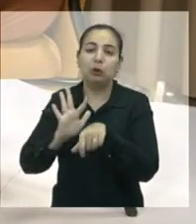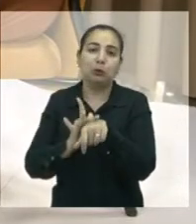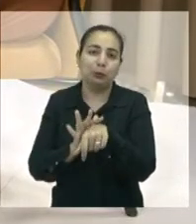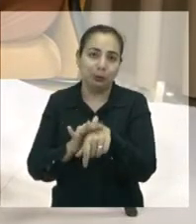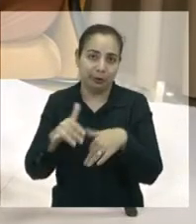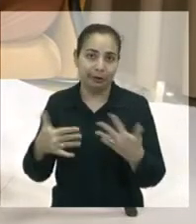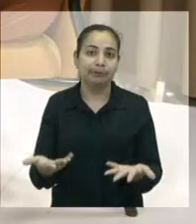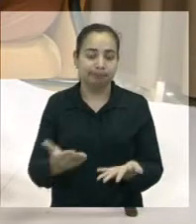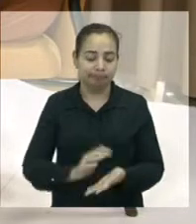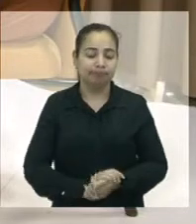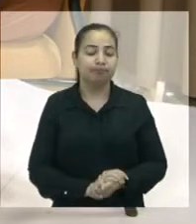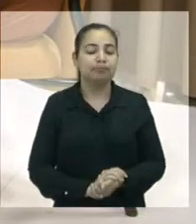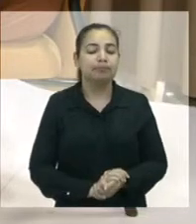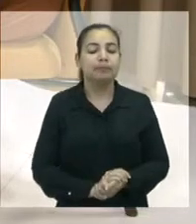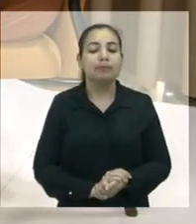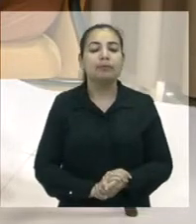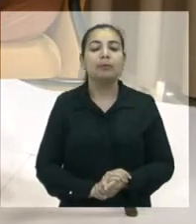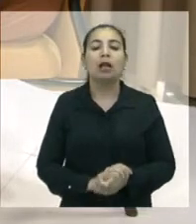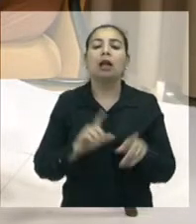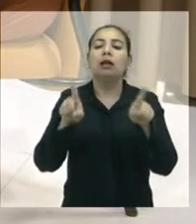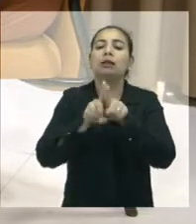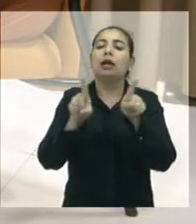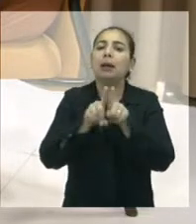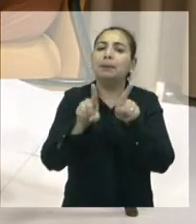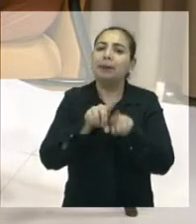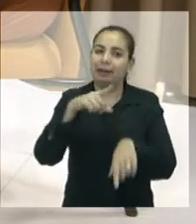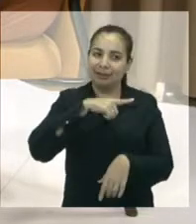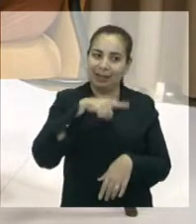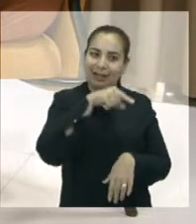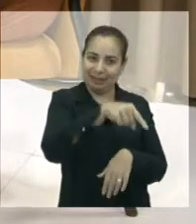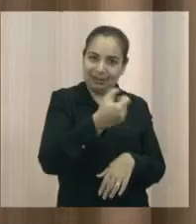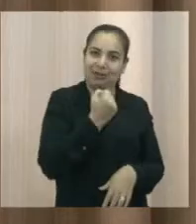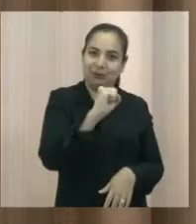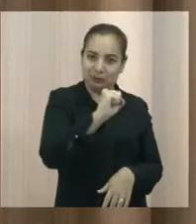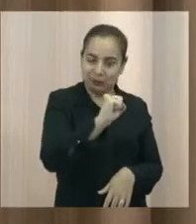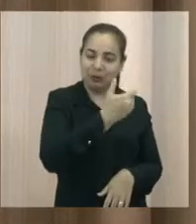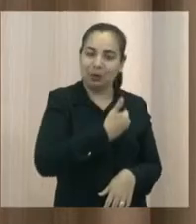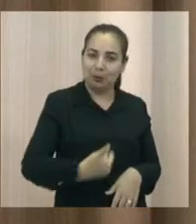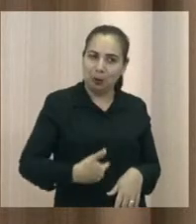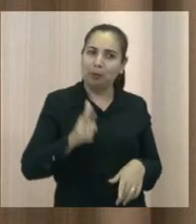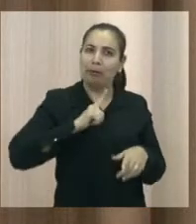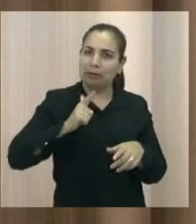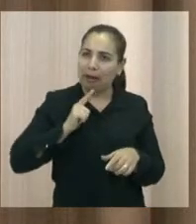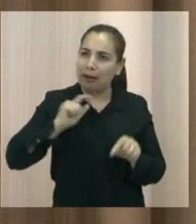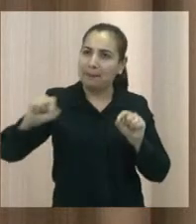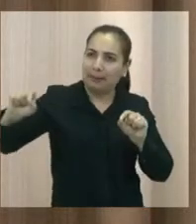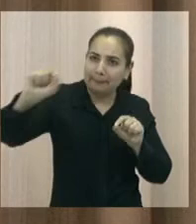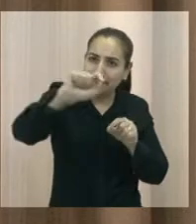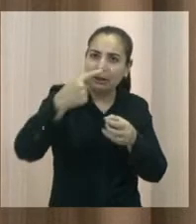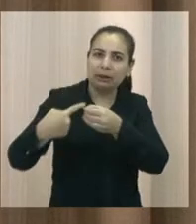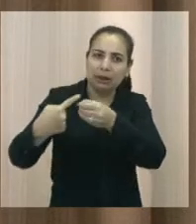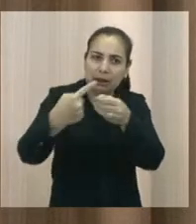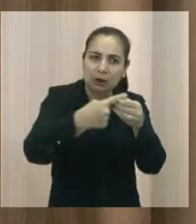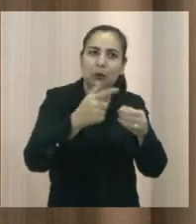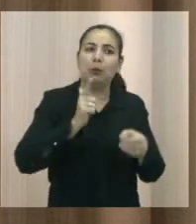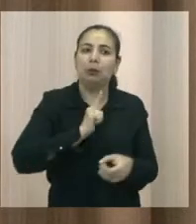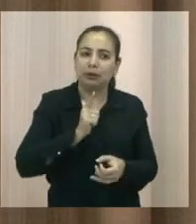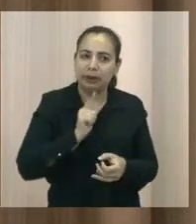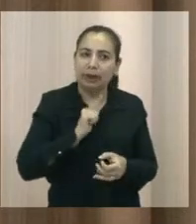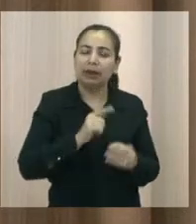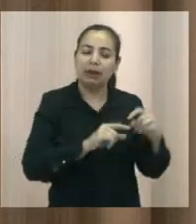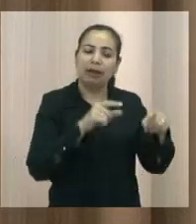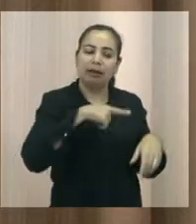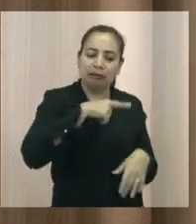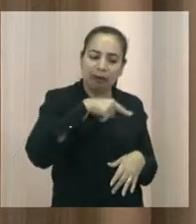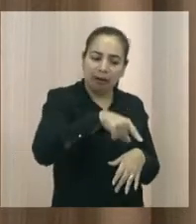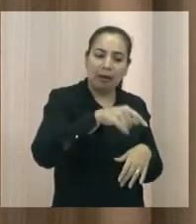comunidade sim, vamos falar um pouquinho mais sobre a unidade móvel, que é uma extensão, eu acho que vale a pena a gente ressaltar, porque é